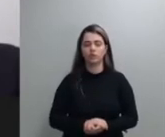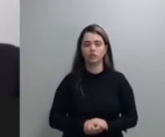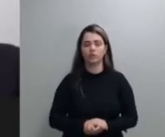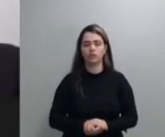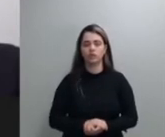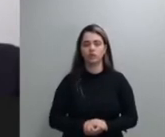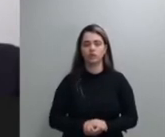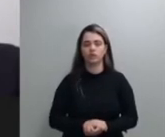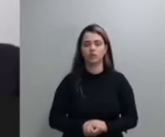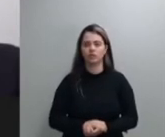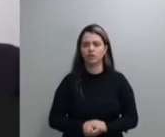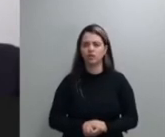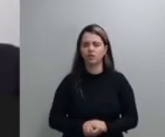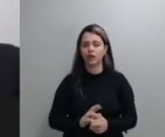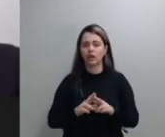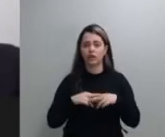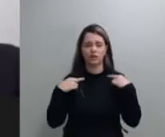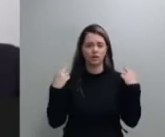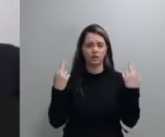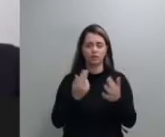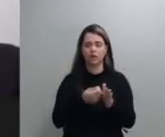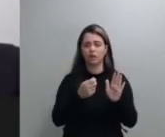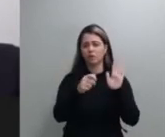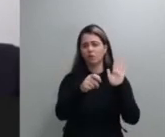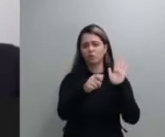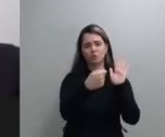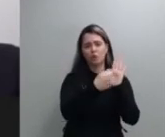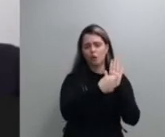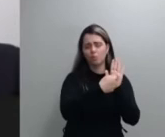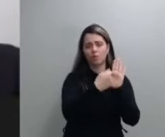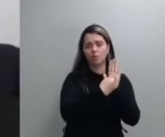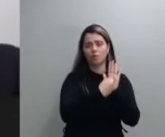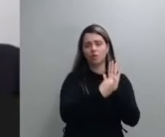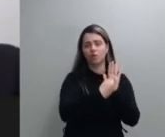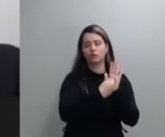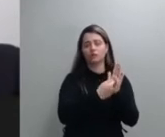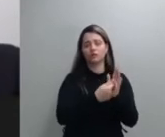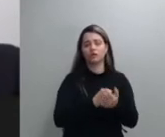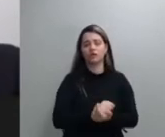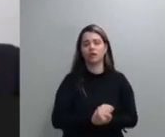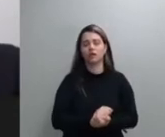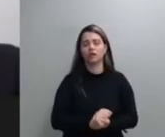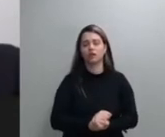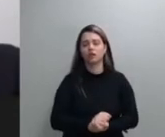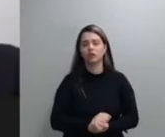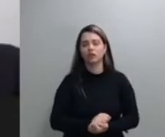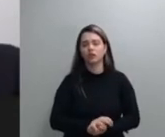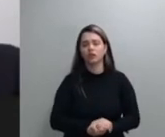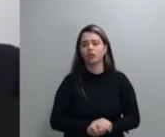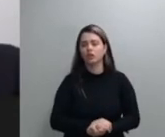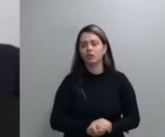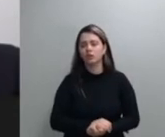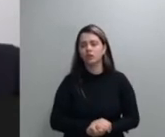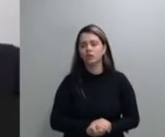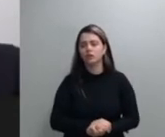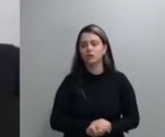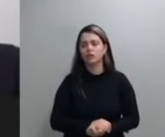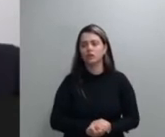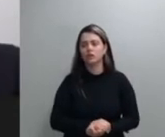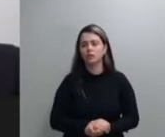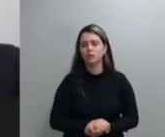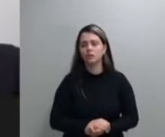demandam a comprovação do dano da jurisprudência do público não sendo possível caracterizar como era a presunção o caso aqui é